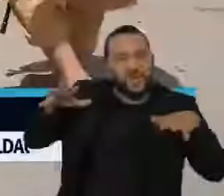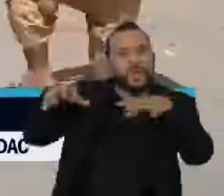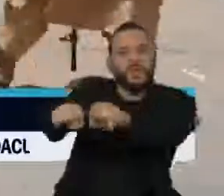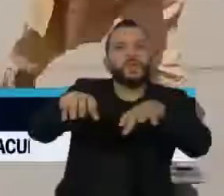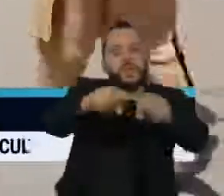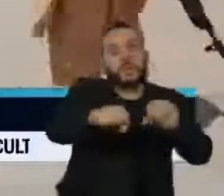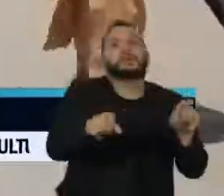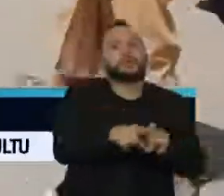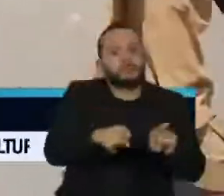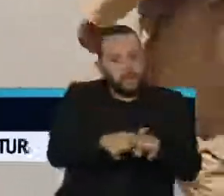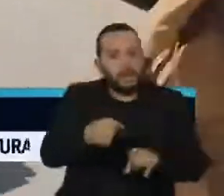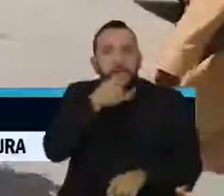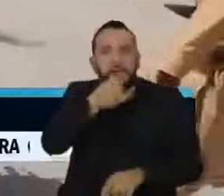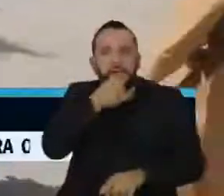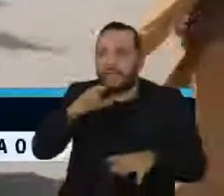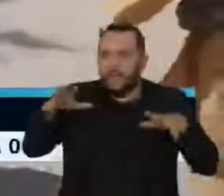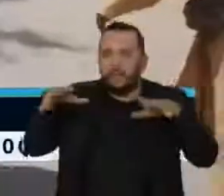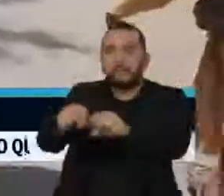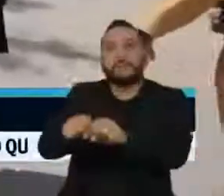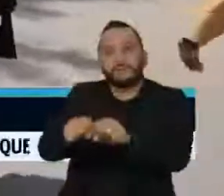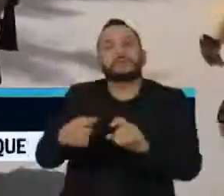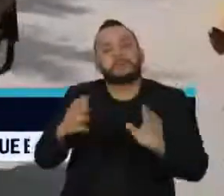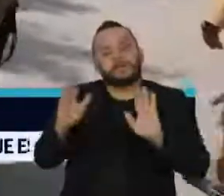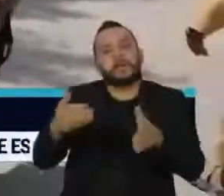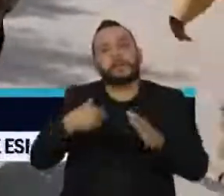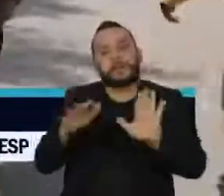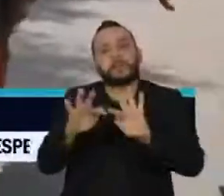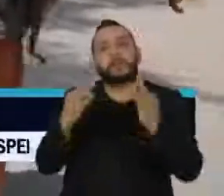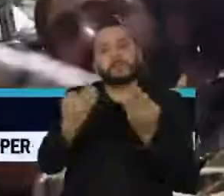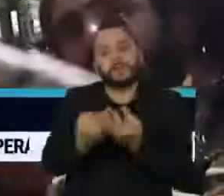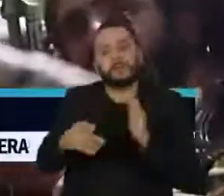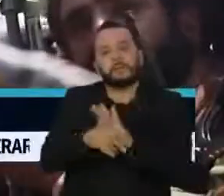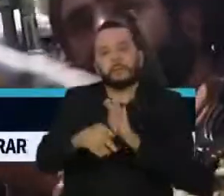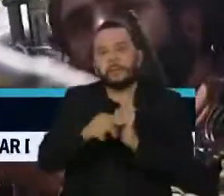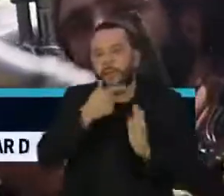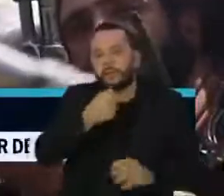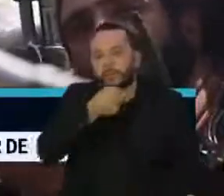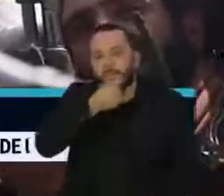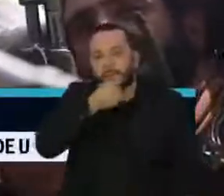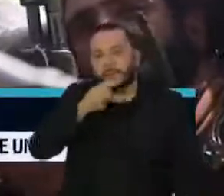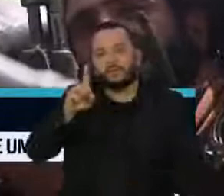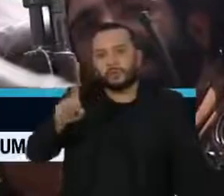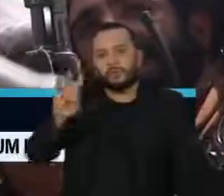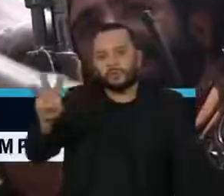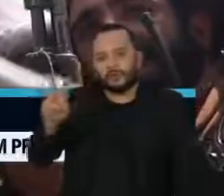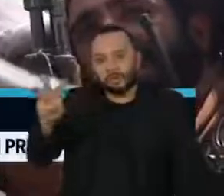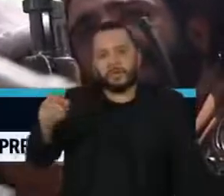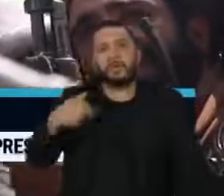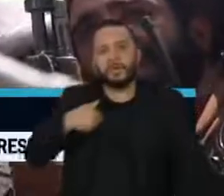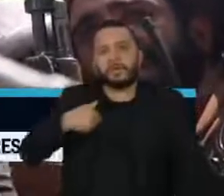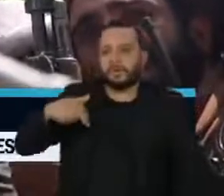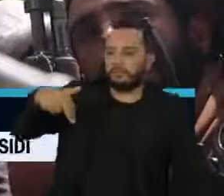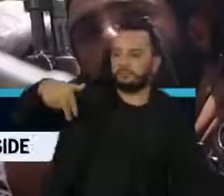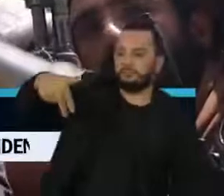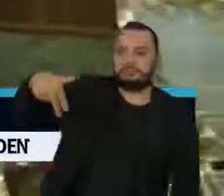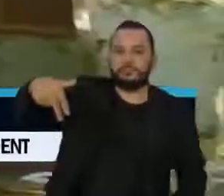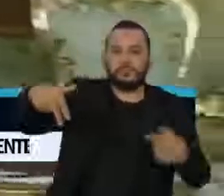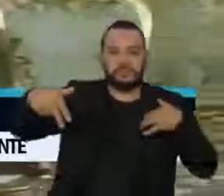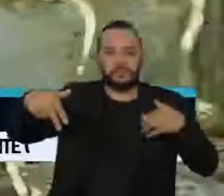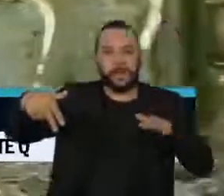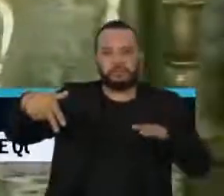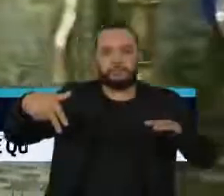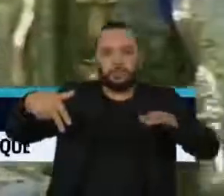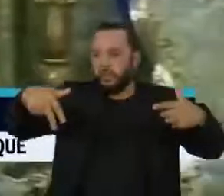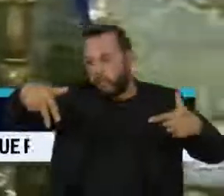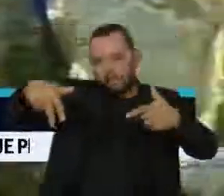também estaria na mira. O parente de um jornalista da agência Deutsche Welle foi morto por uma patrulha que tinha um repórter como alvo. E